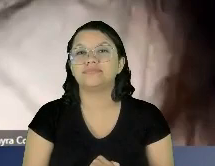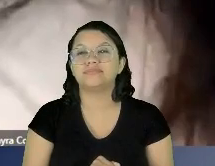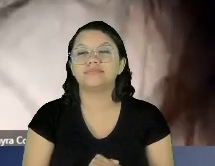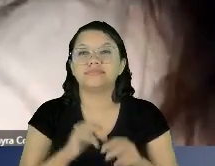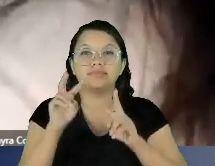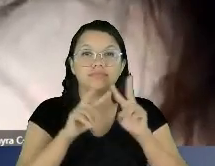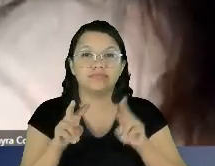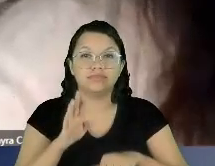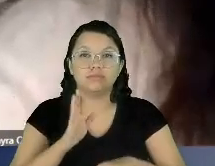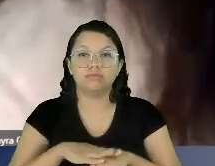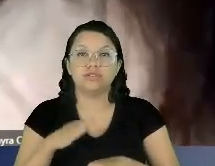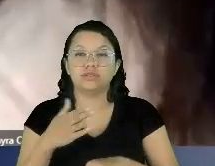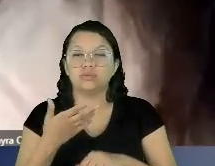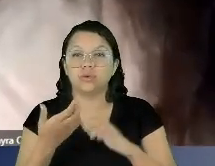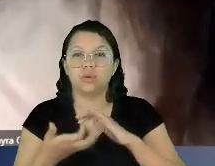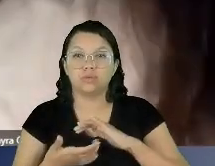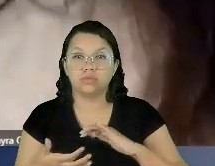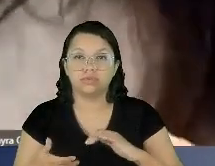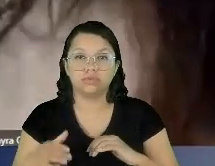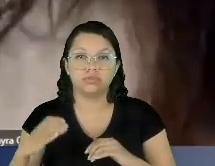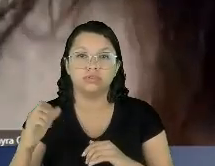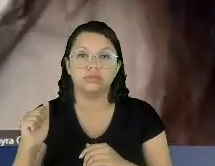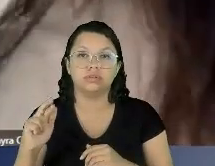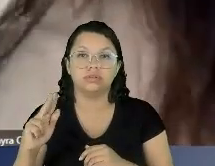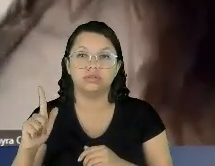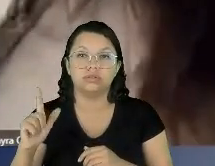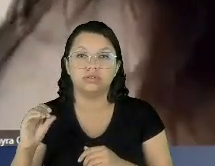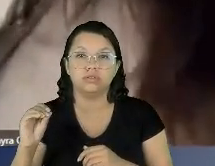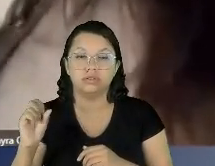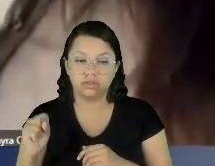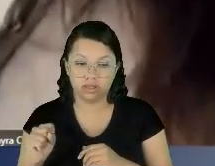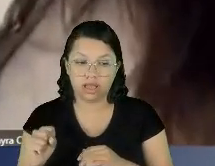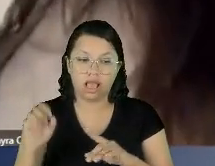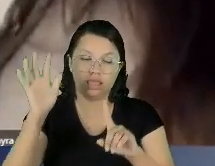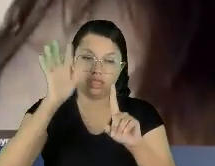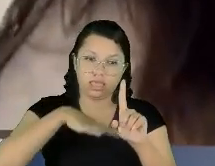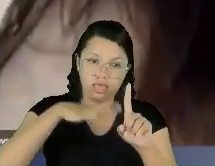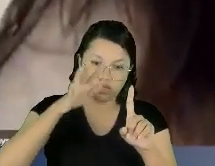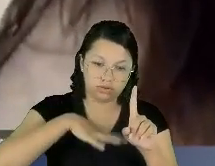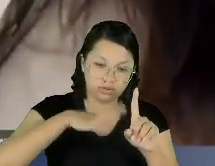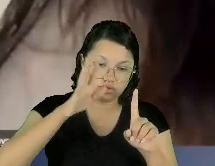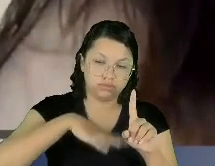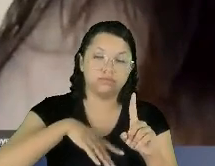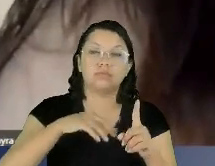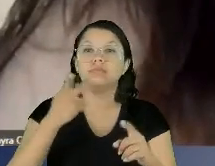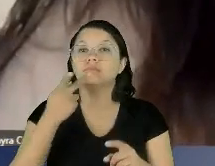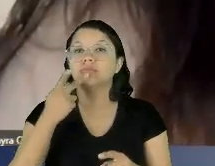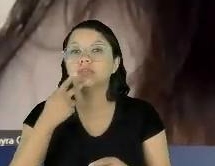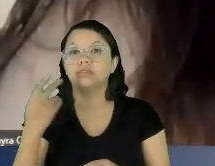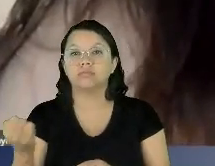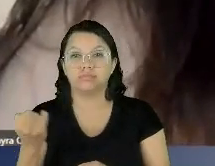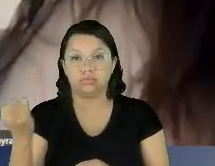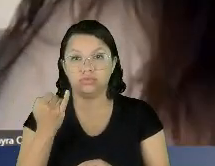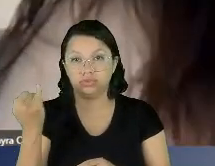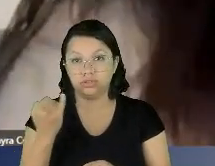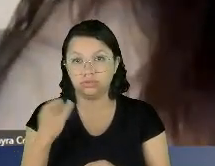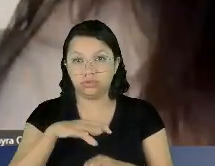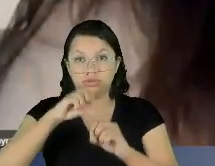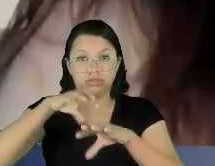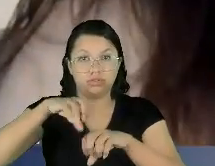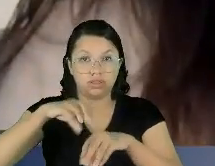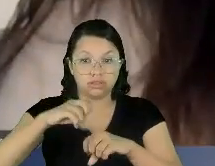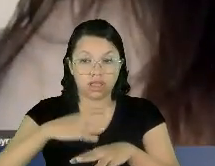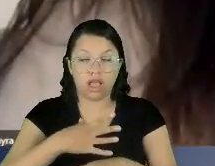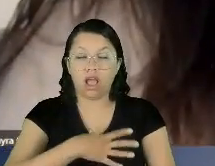Obrigada, Maíra. Vou ler mais um comentário de Carlos Augusto Vieira. Ele elogia, ele fala